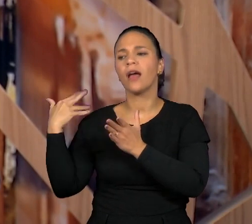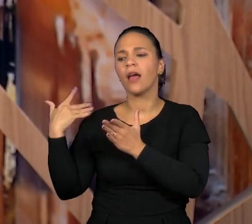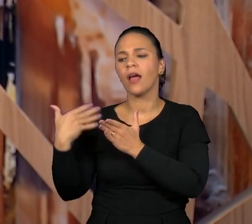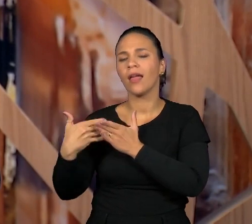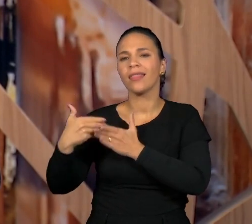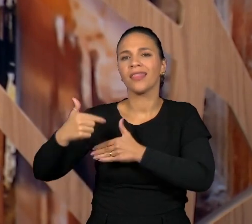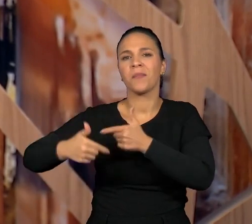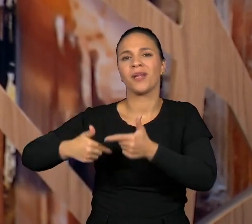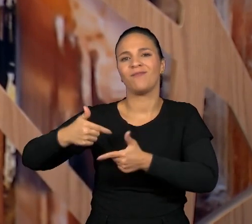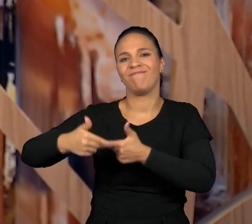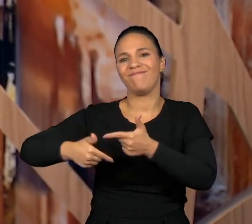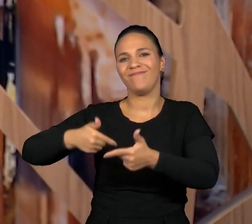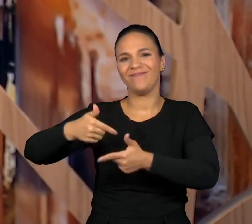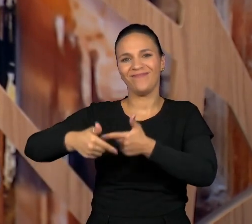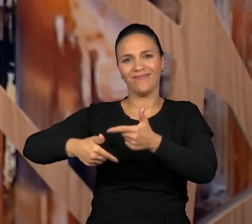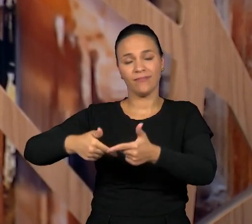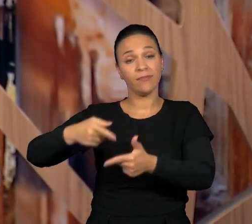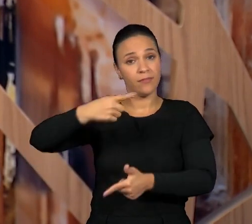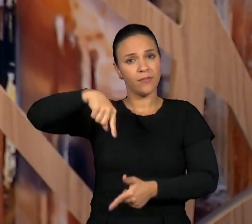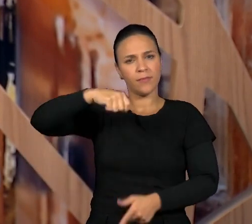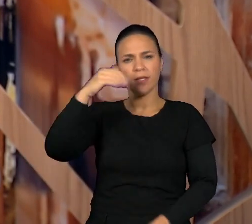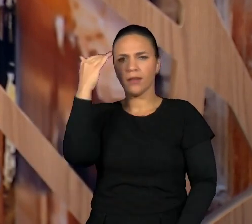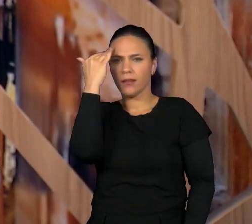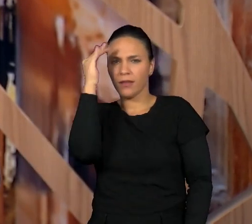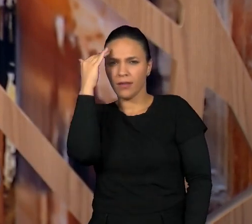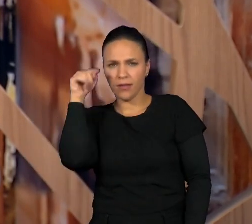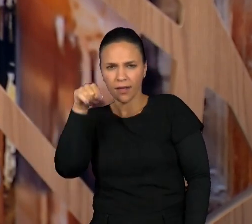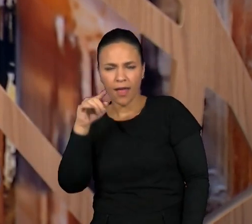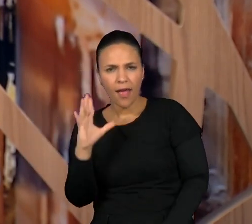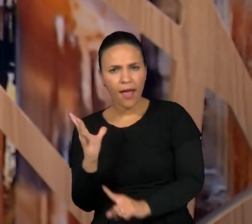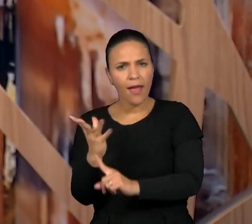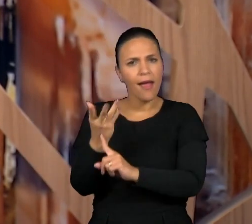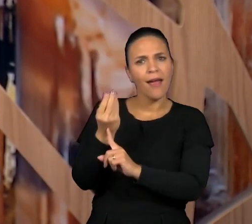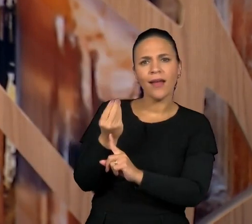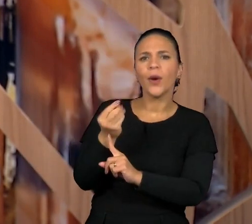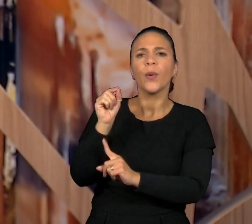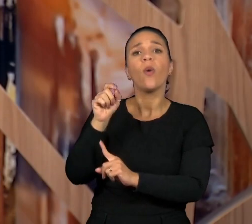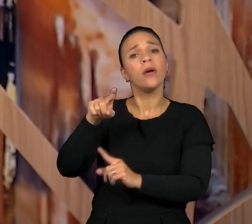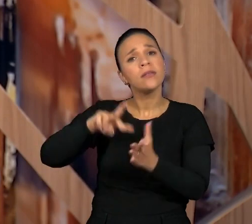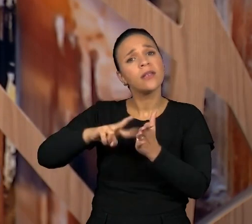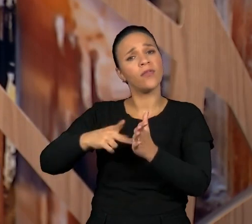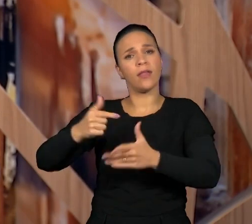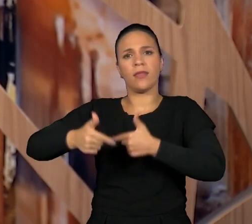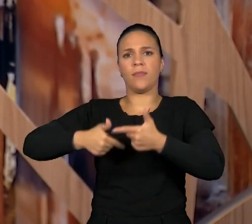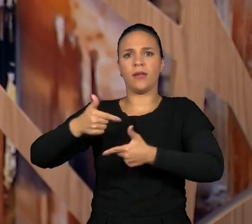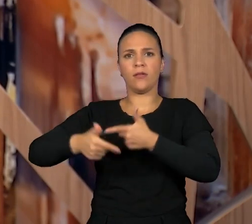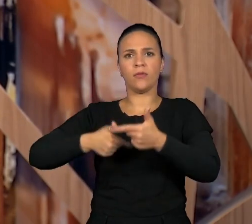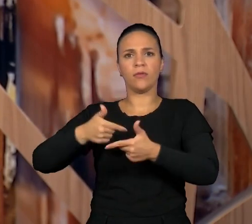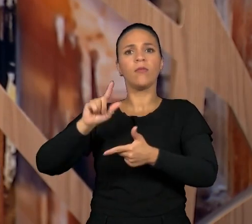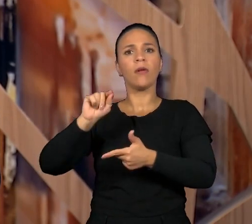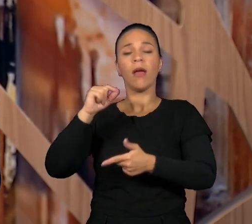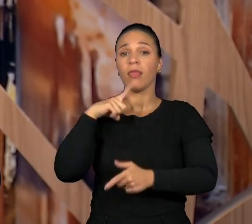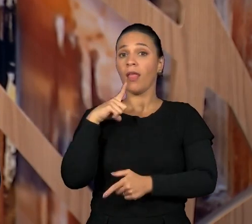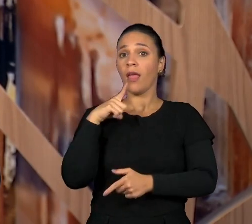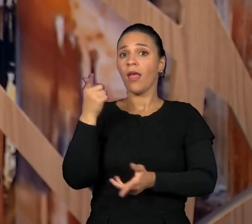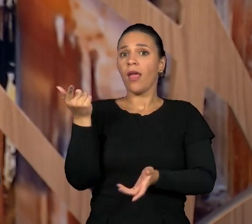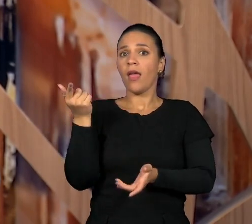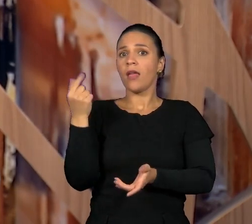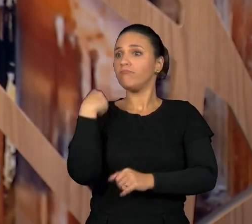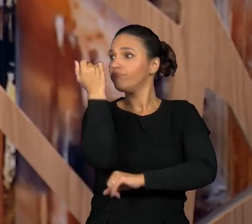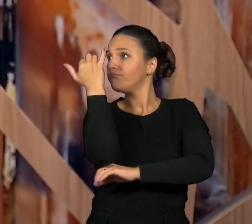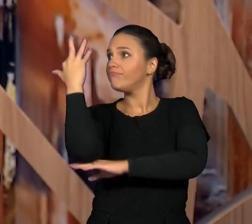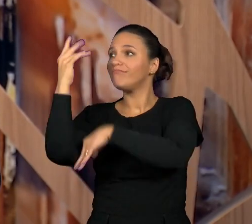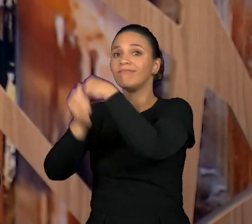É importante que a gente entenda a arte como trabalho. Trabalho de uma natureza